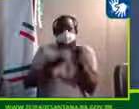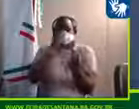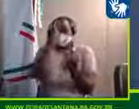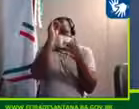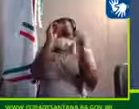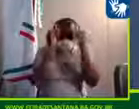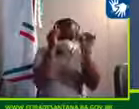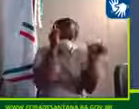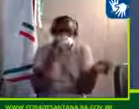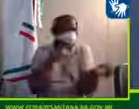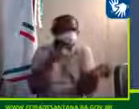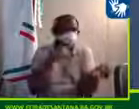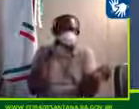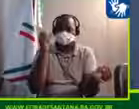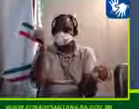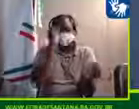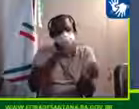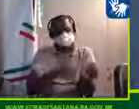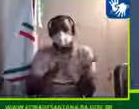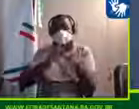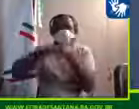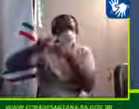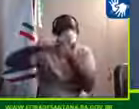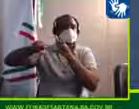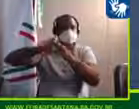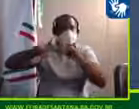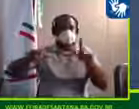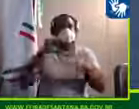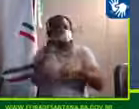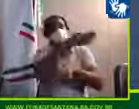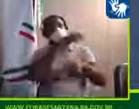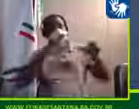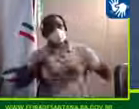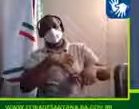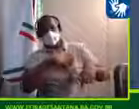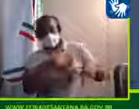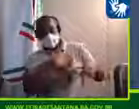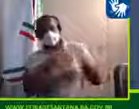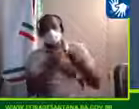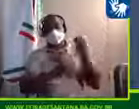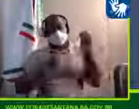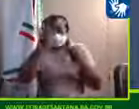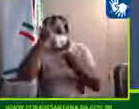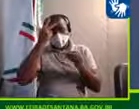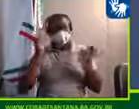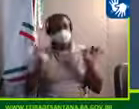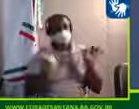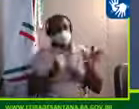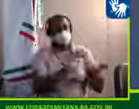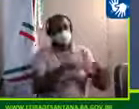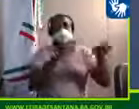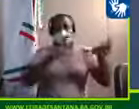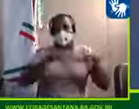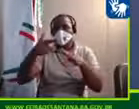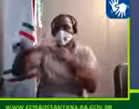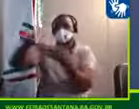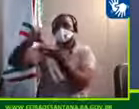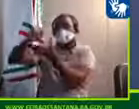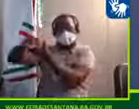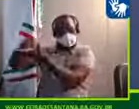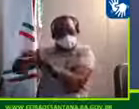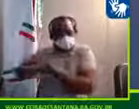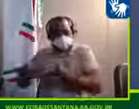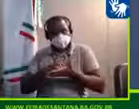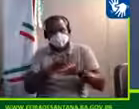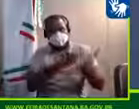aconteça. É da mesma forma como muita gente sai daqui para Salvador, muito mais gente ainda sai de outros municípios